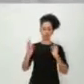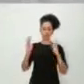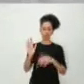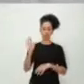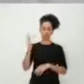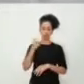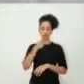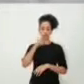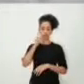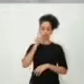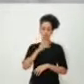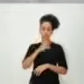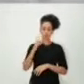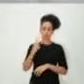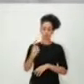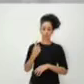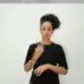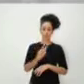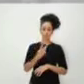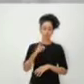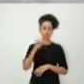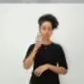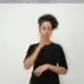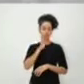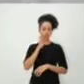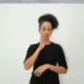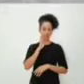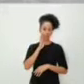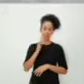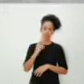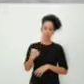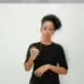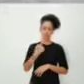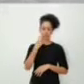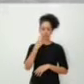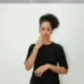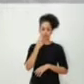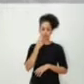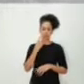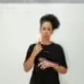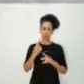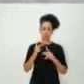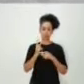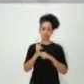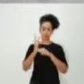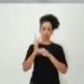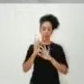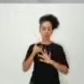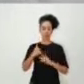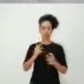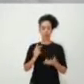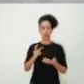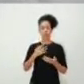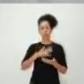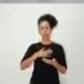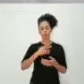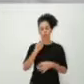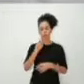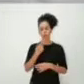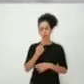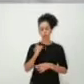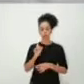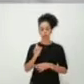12 é muito bacana a gente ver essa premiação Mas eu sempre gosto de falar para as pessoas que isso não é